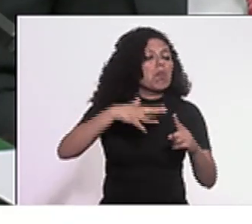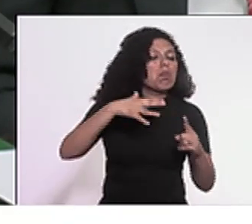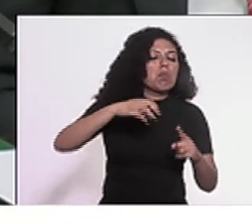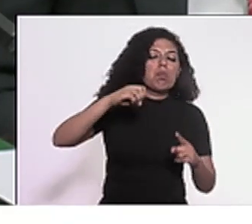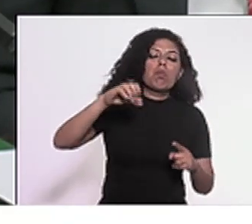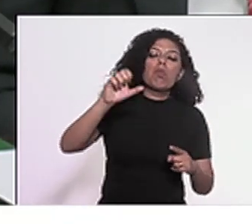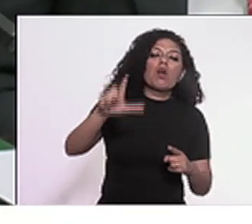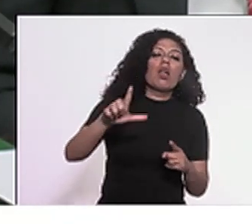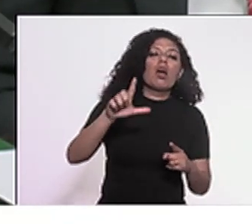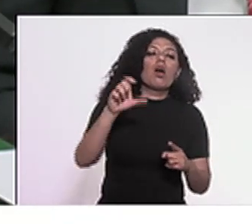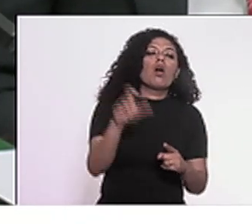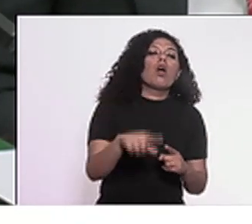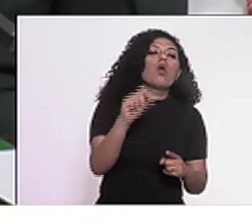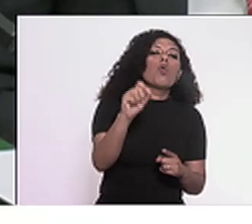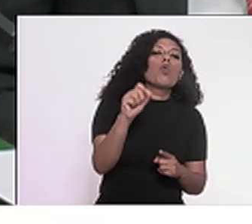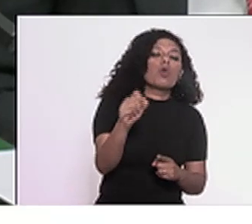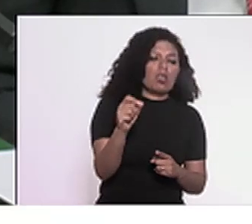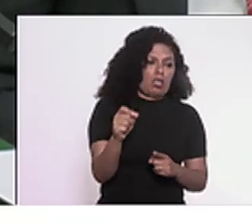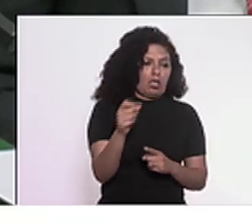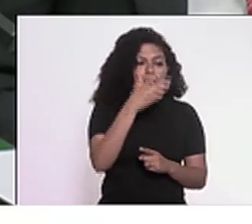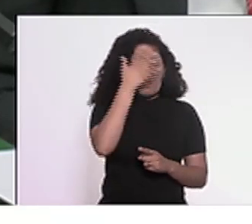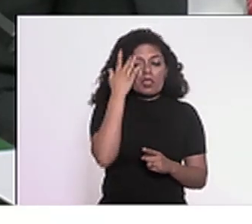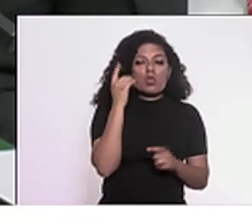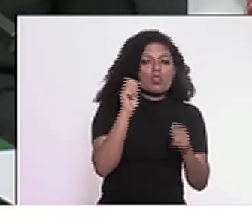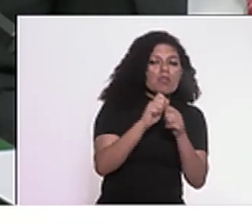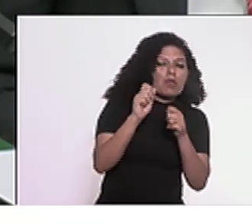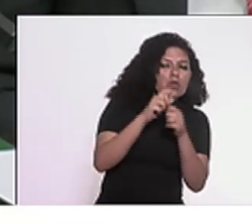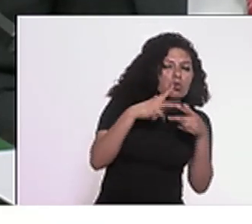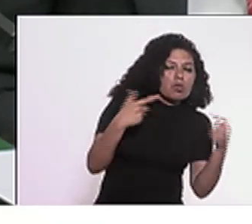vítimas, dentro desse